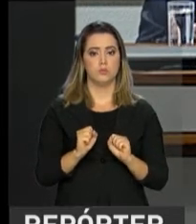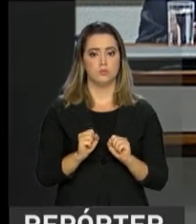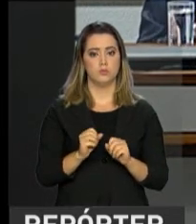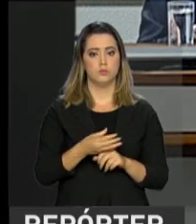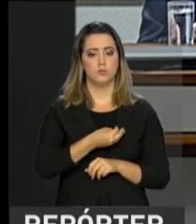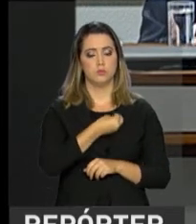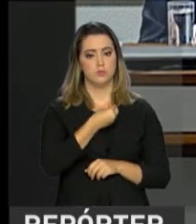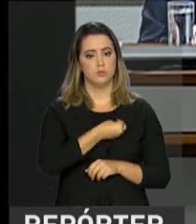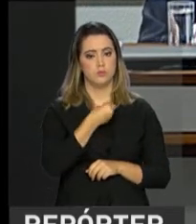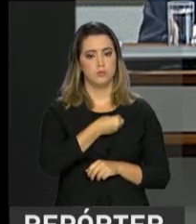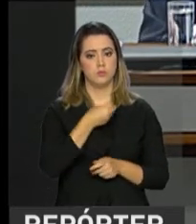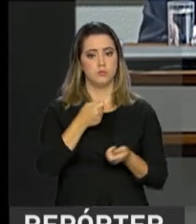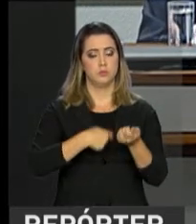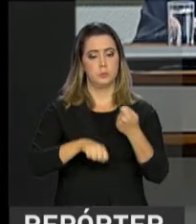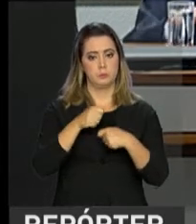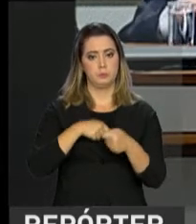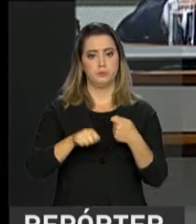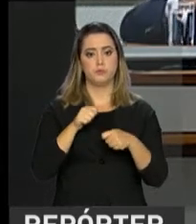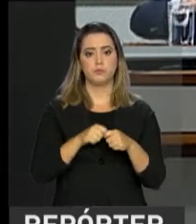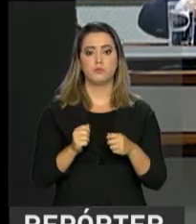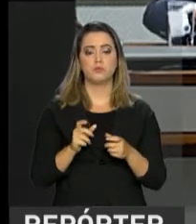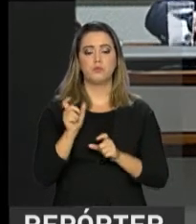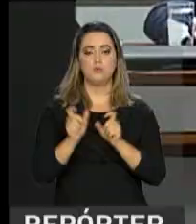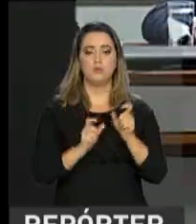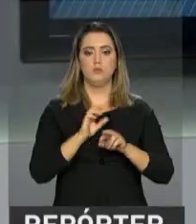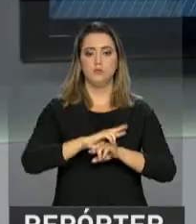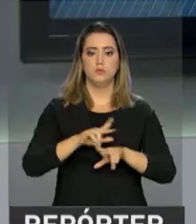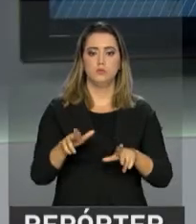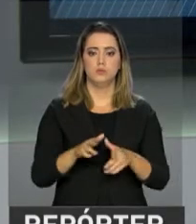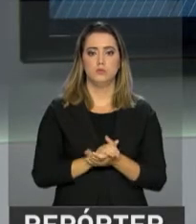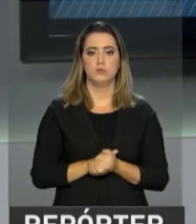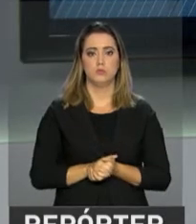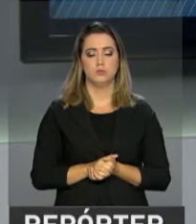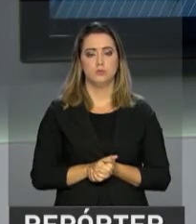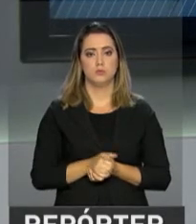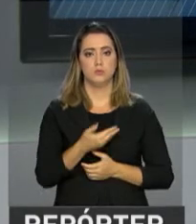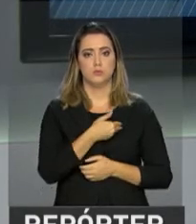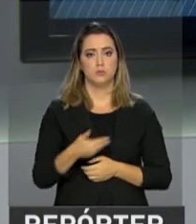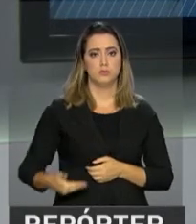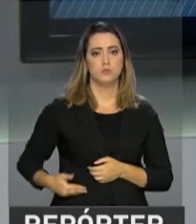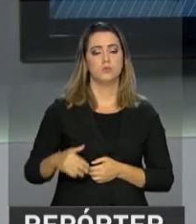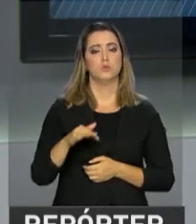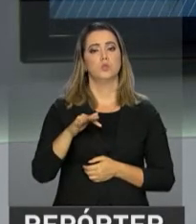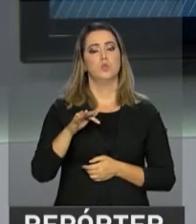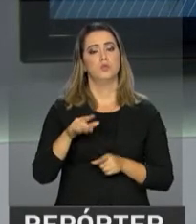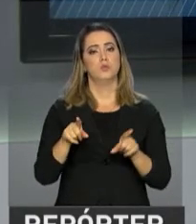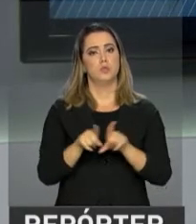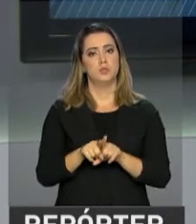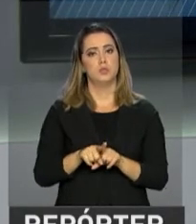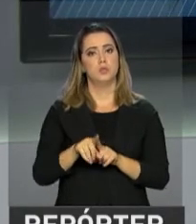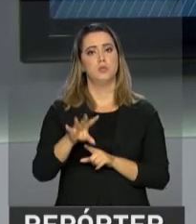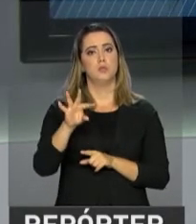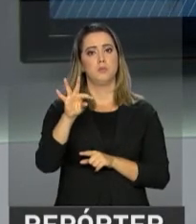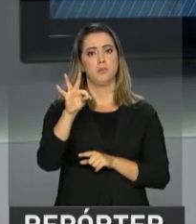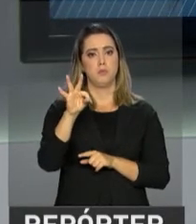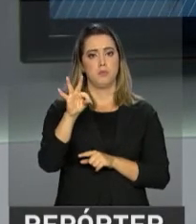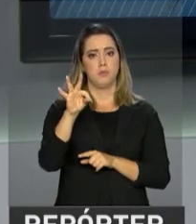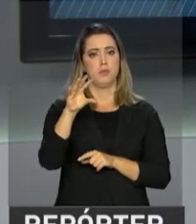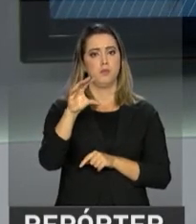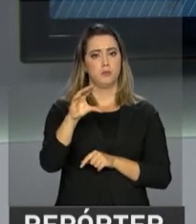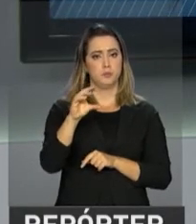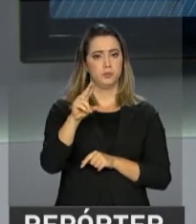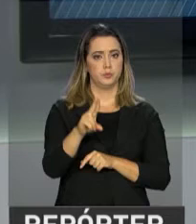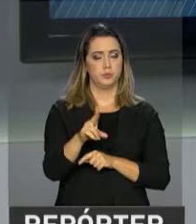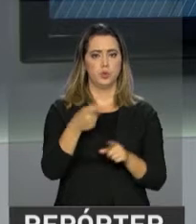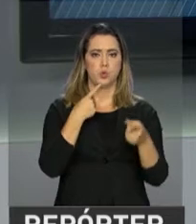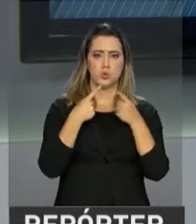condições econômicas em geral. O governo e o Tribunal de Contas da União discutem em Brasília